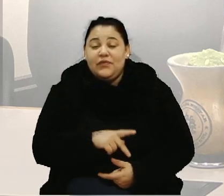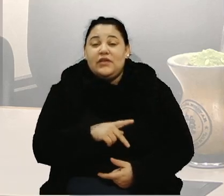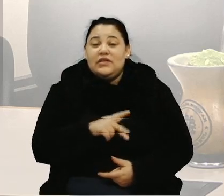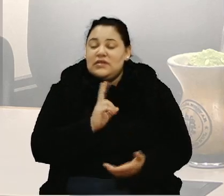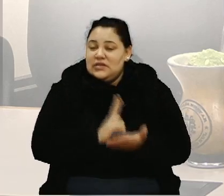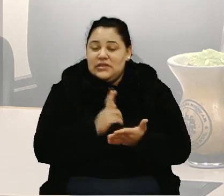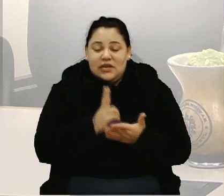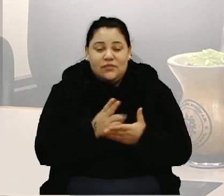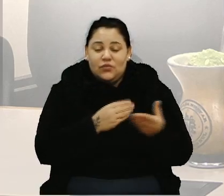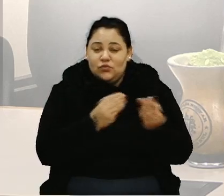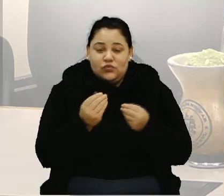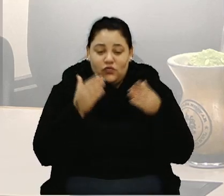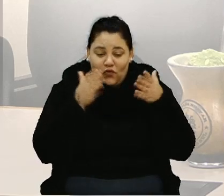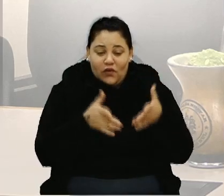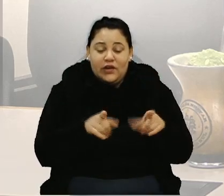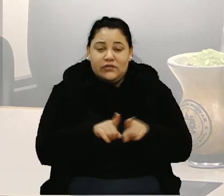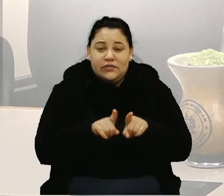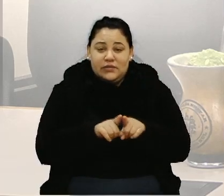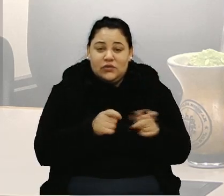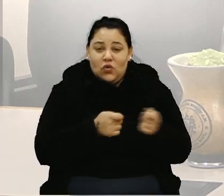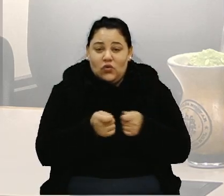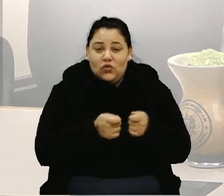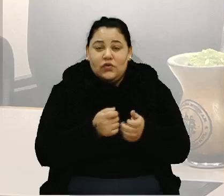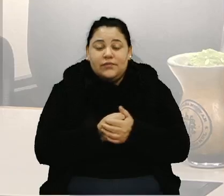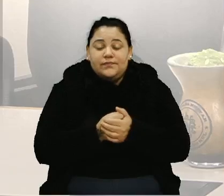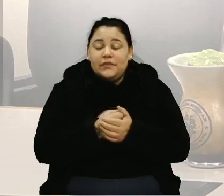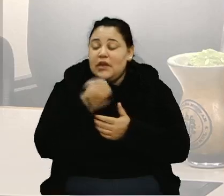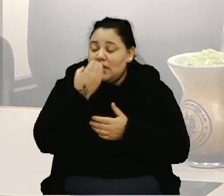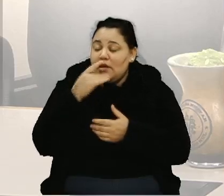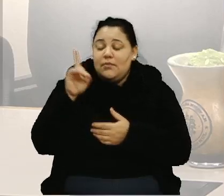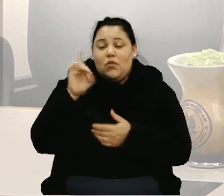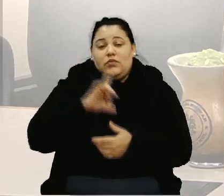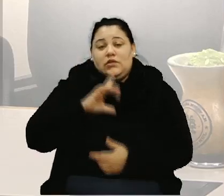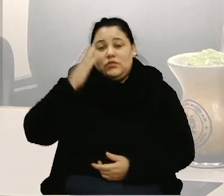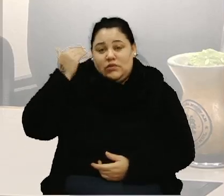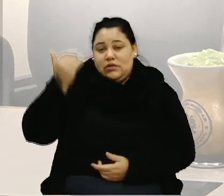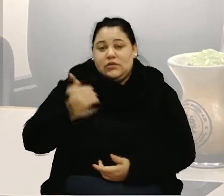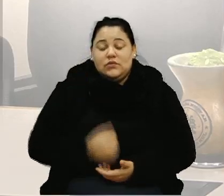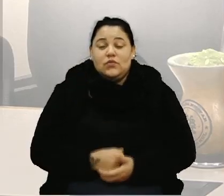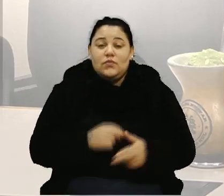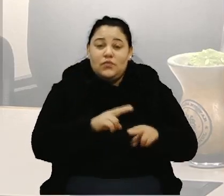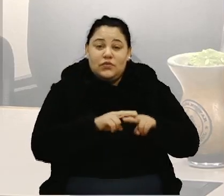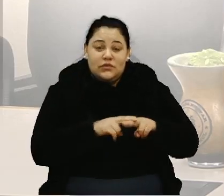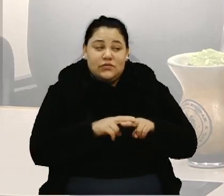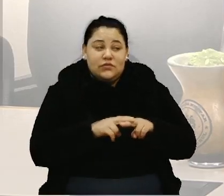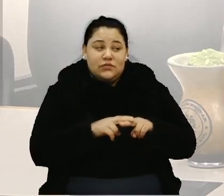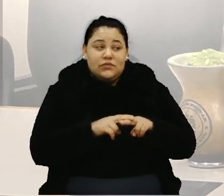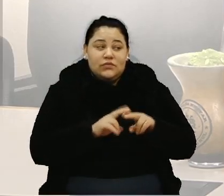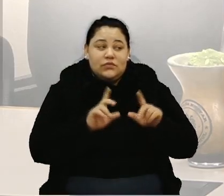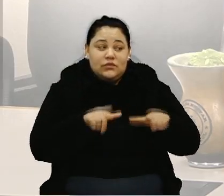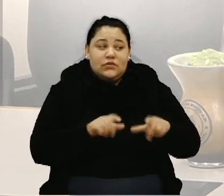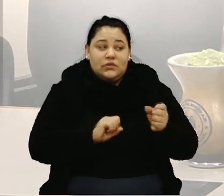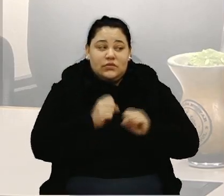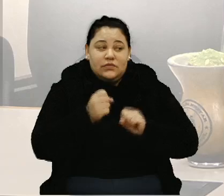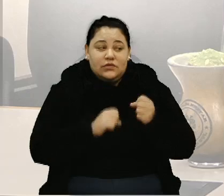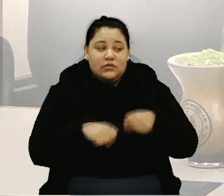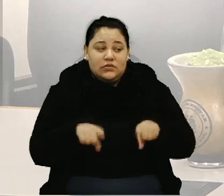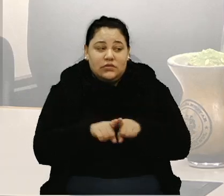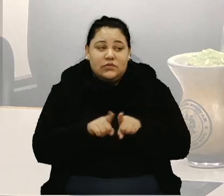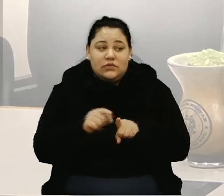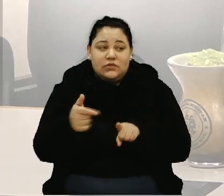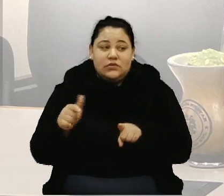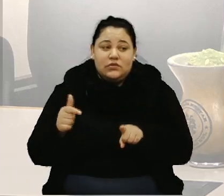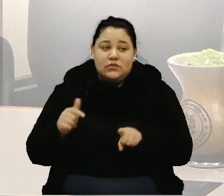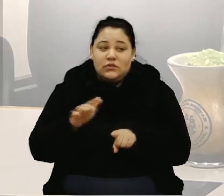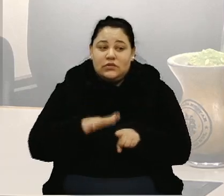de fiscalização, e graças a Deus tem tido bastante êxito. Porém, essas questões aí, onde as empresas, e daqui a pouco o empresário nem sabia